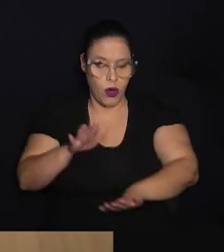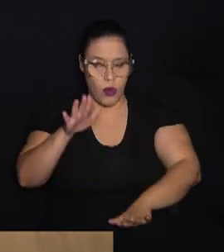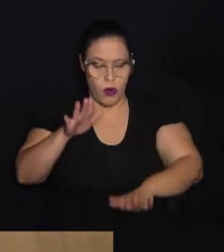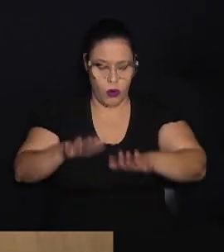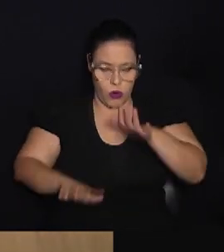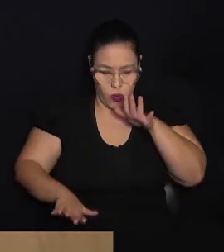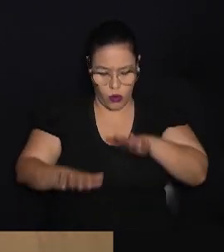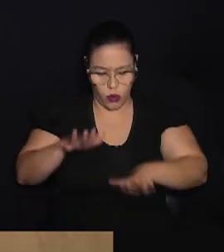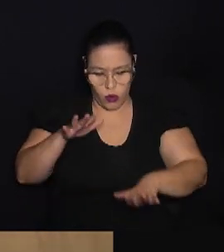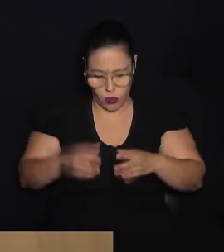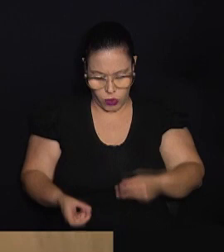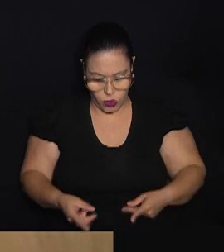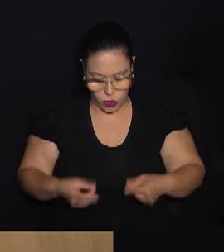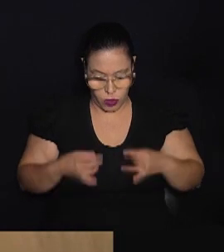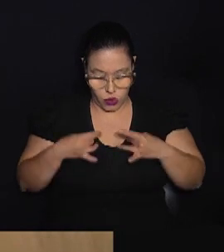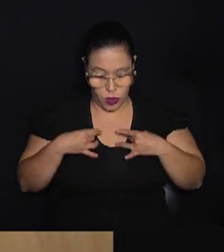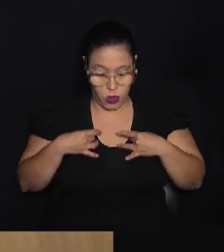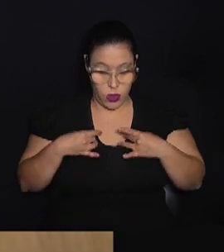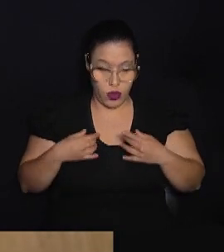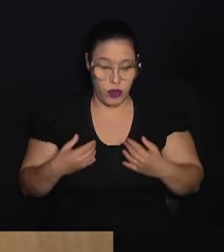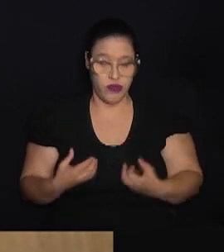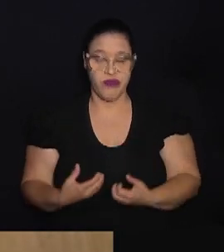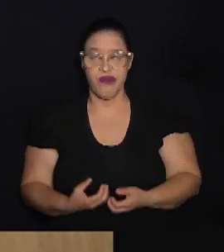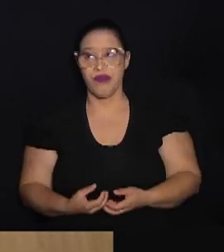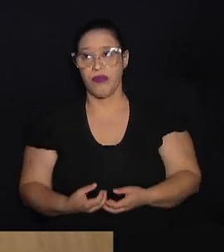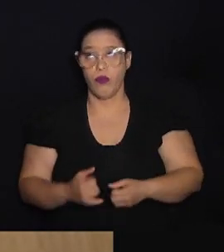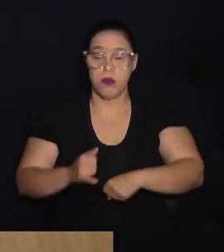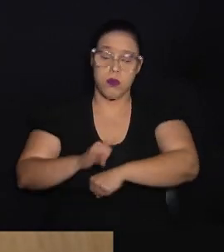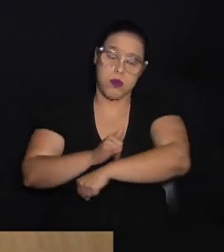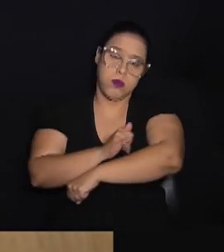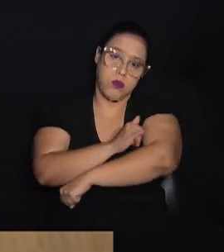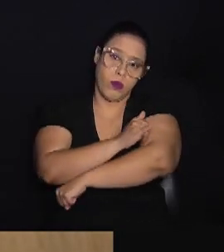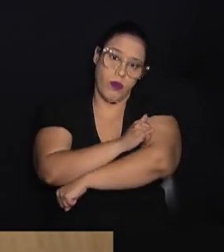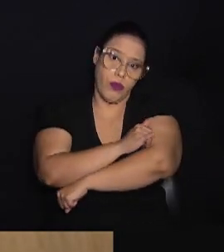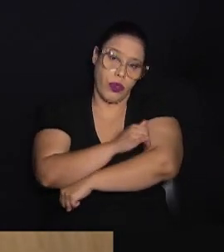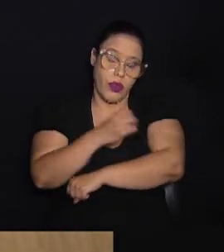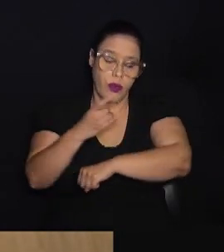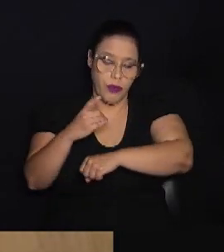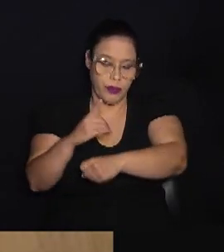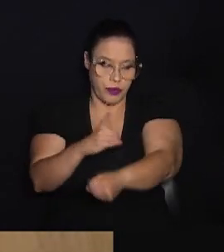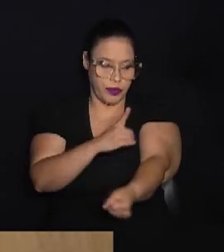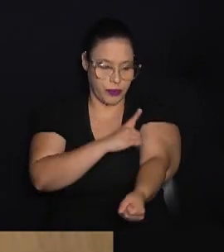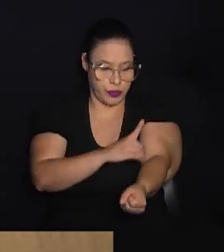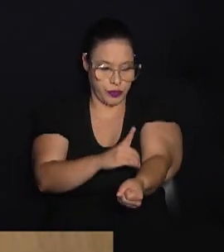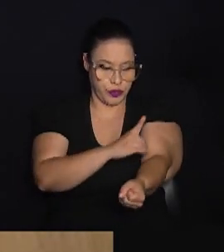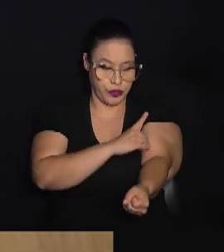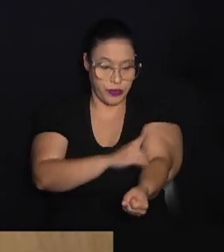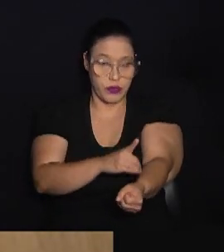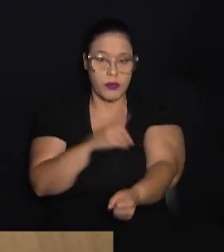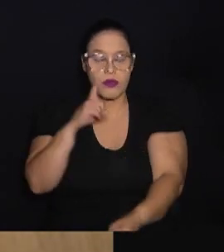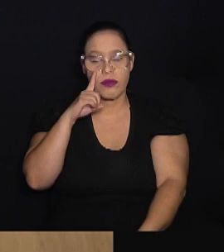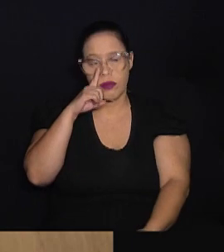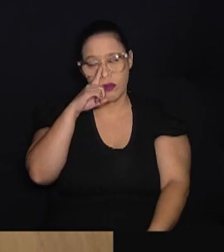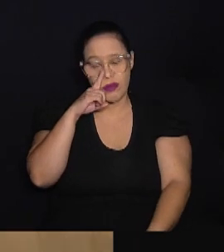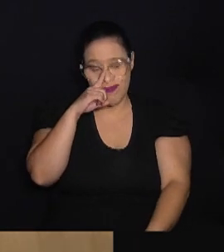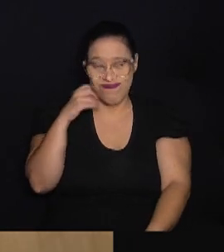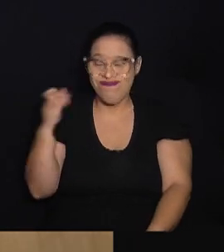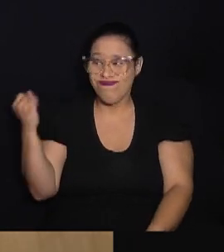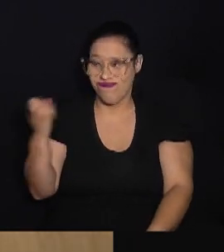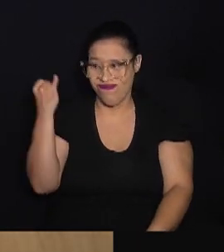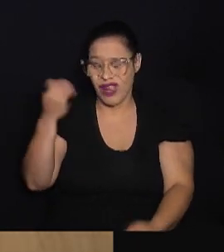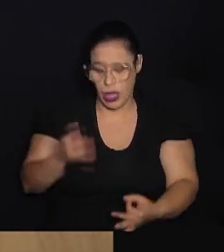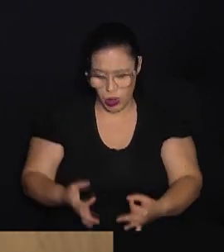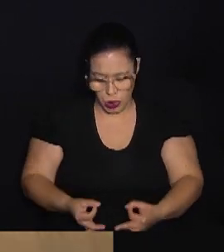hormonal. Então, o sedentarismo, a obesidade, o diabetes são fatores de riscos importantes para o tumor